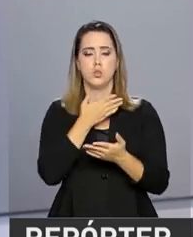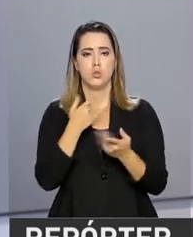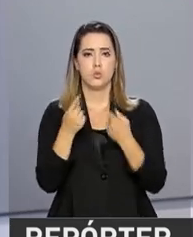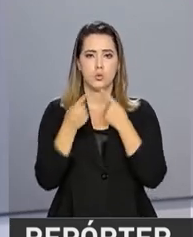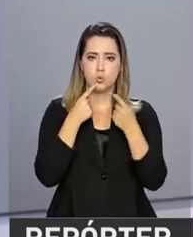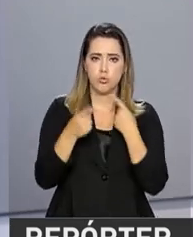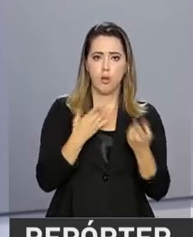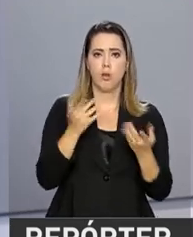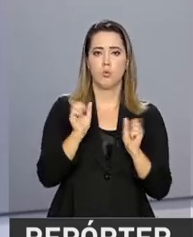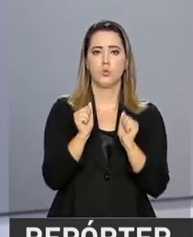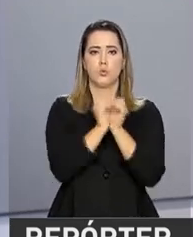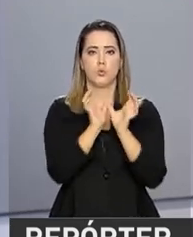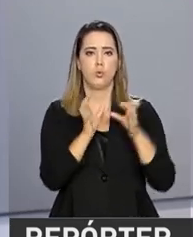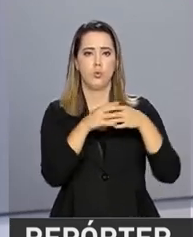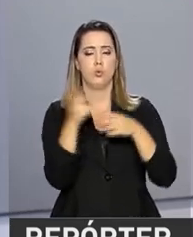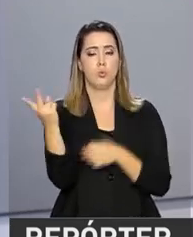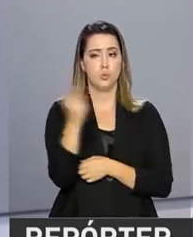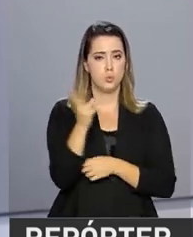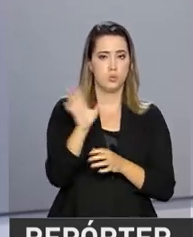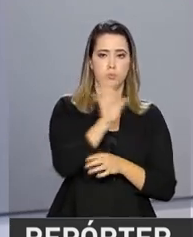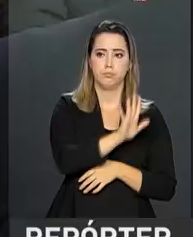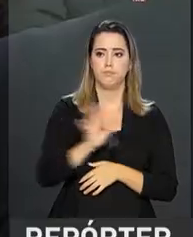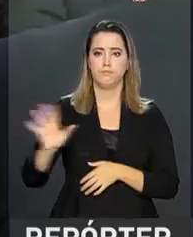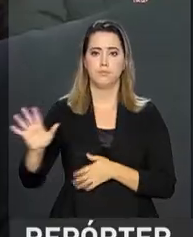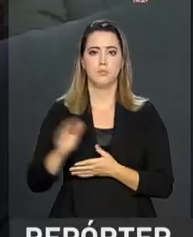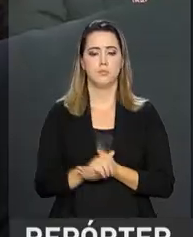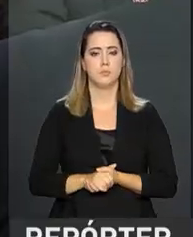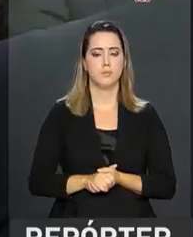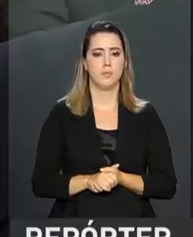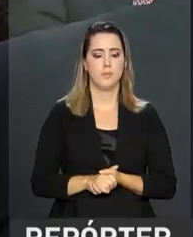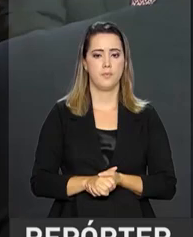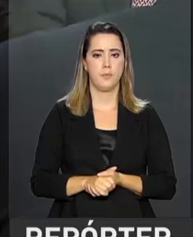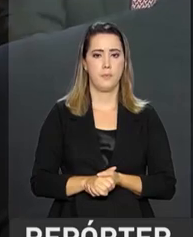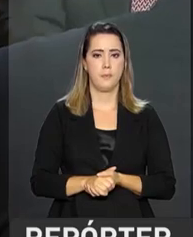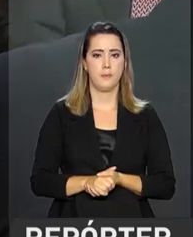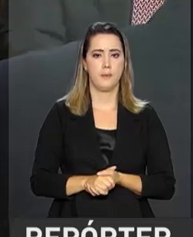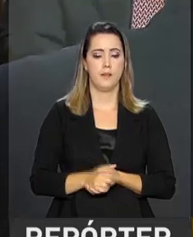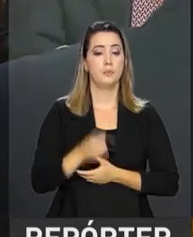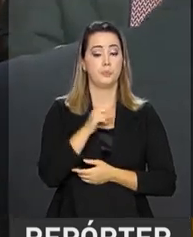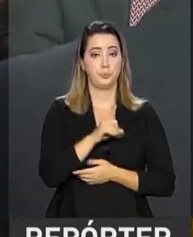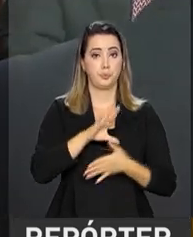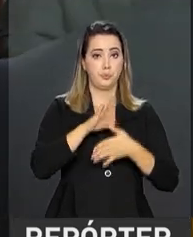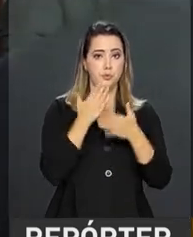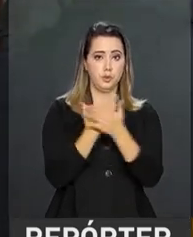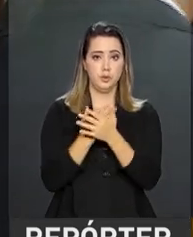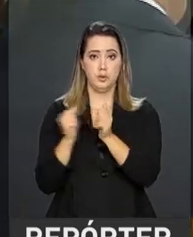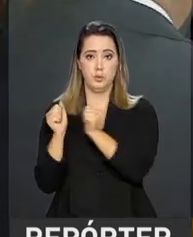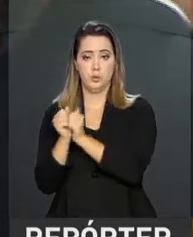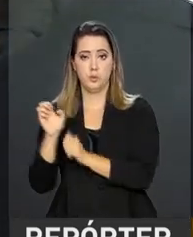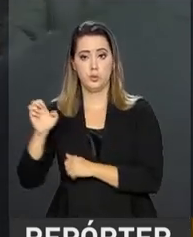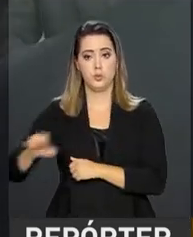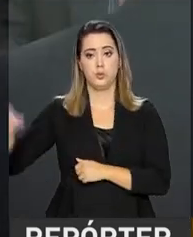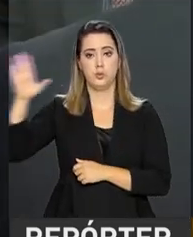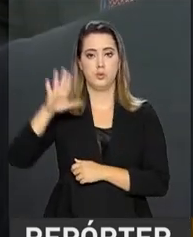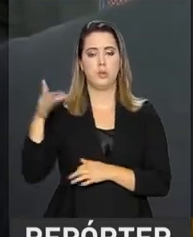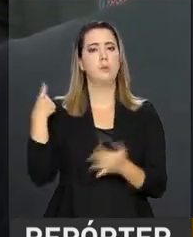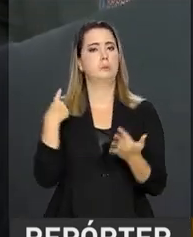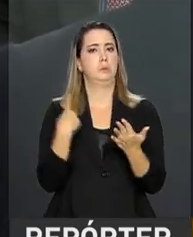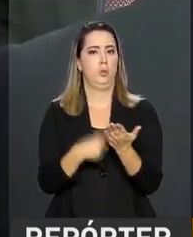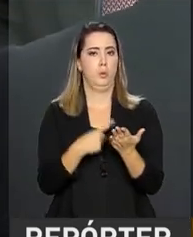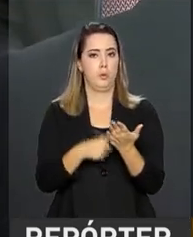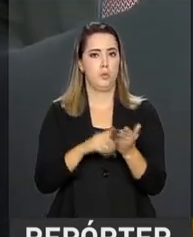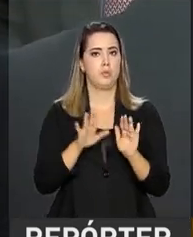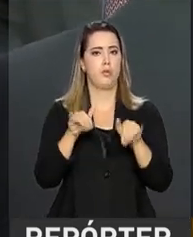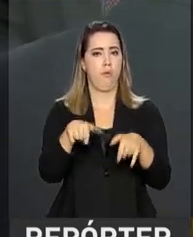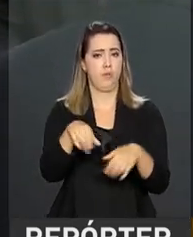com representantes das duas regiões. O acordo entre Mercosul e União Europeia deve ser fechado até